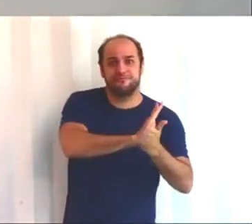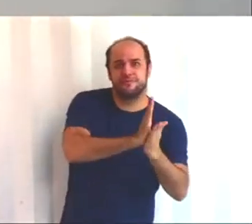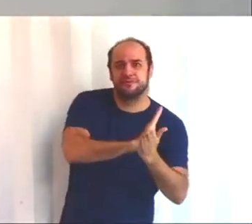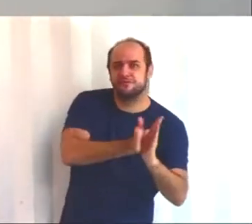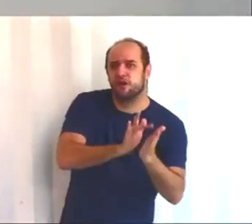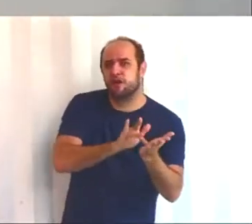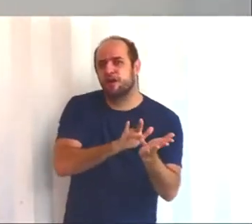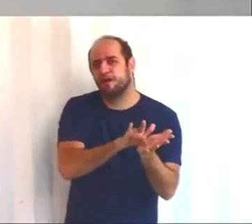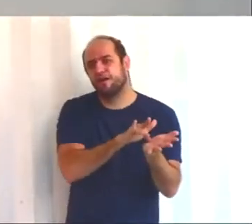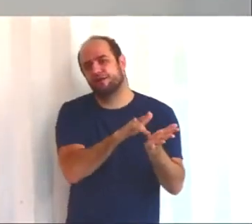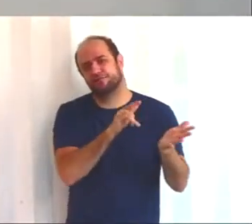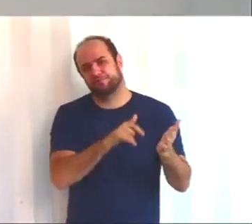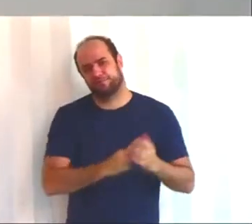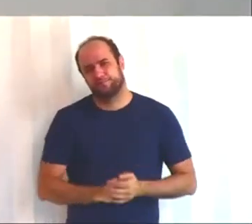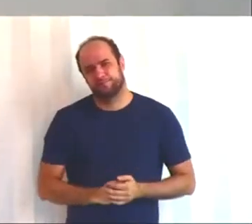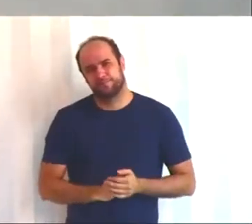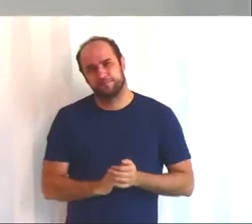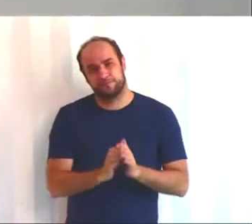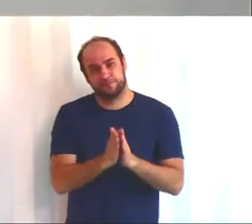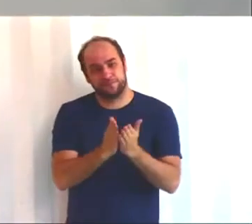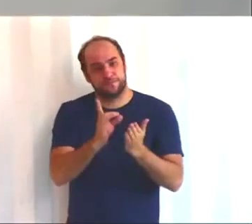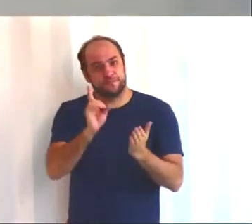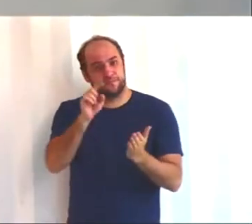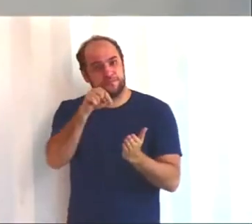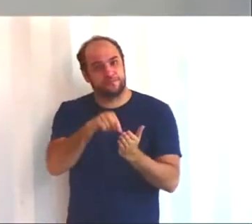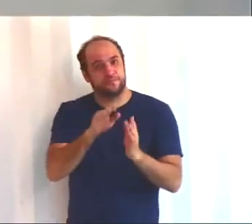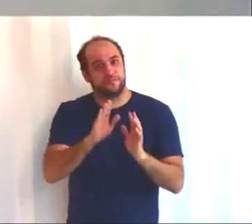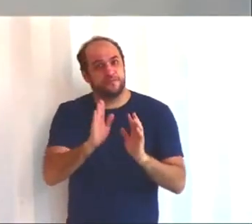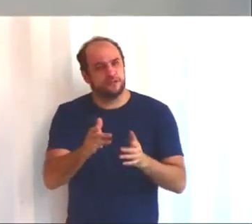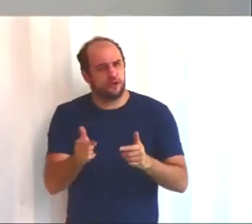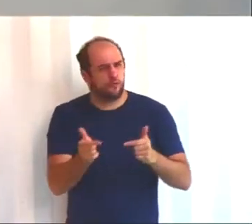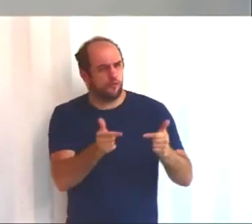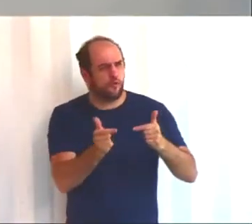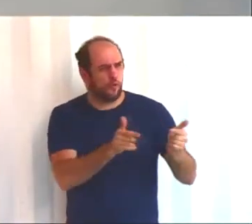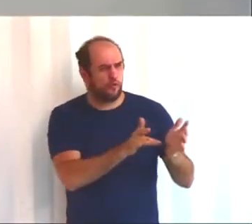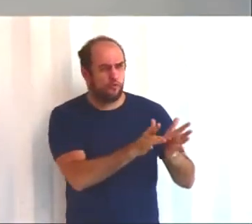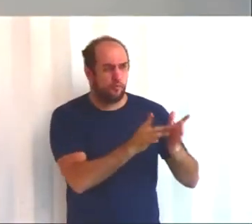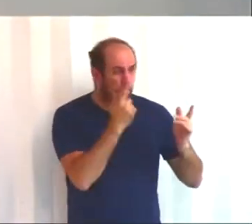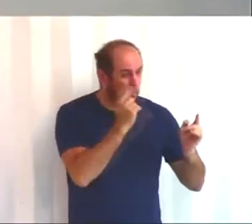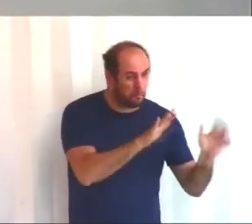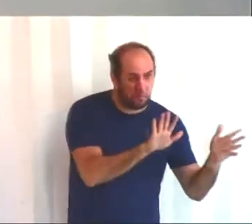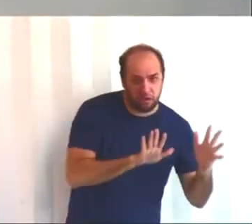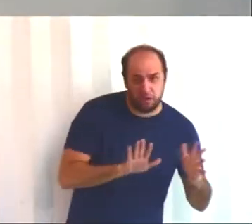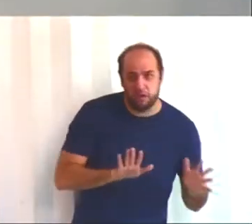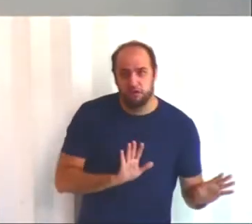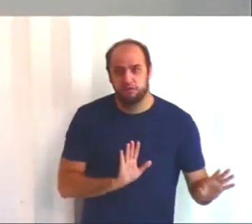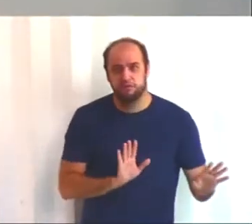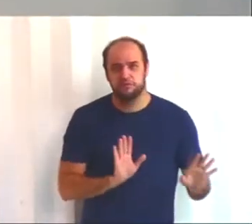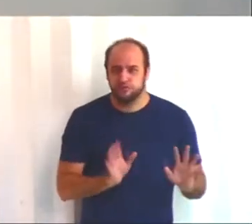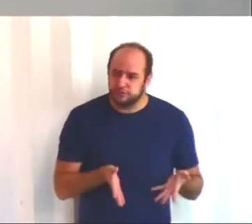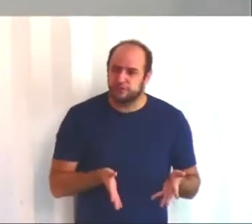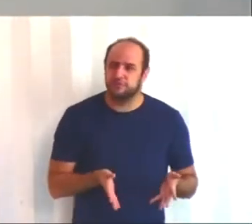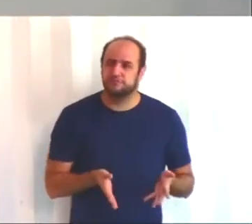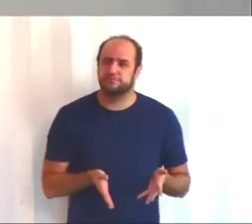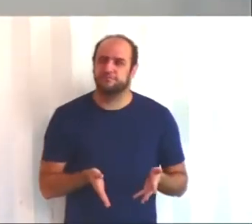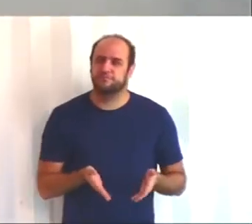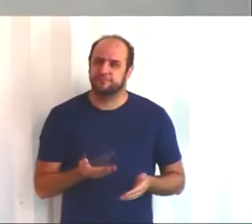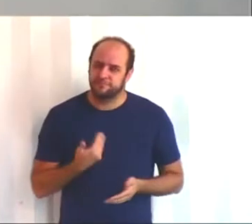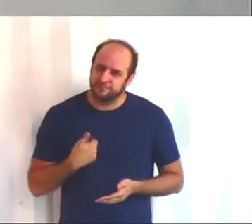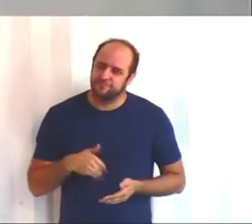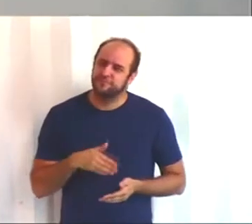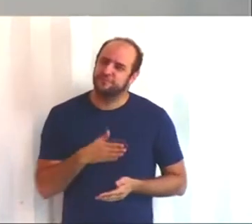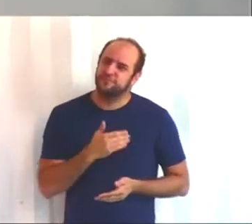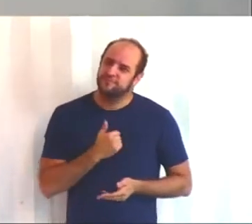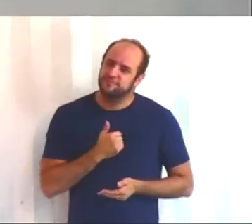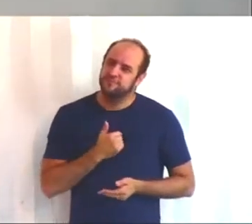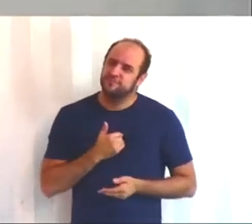ídolos. A palavra de Deus é a profecia contra todos os possíveis perigos. E é aí que a gente passa